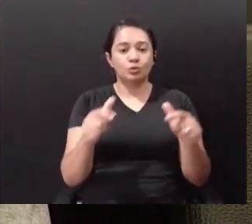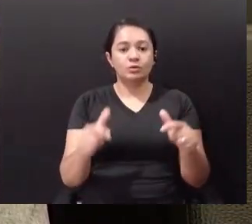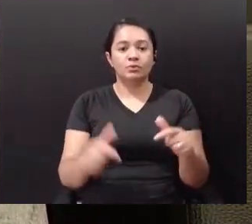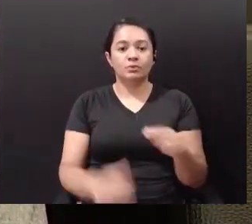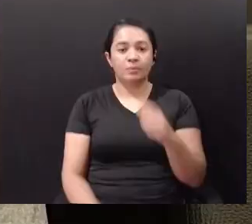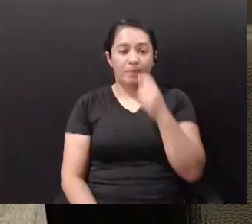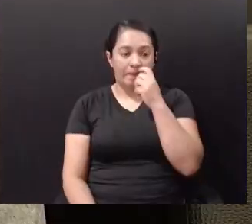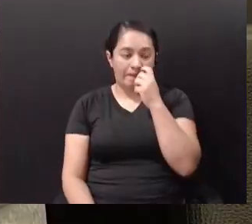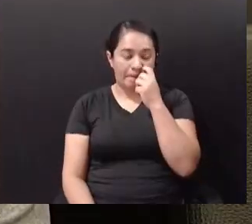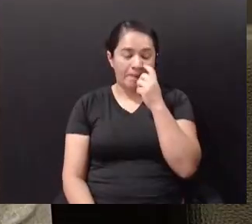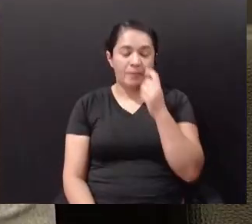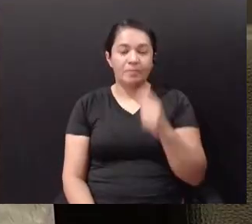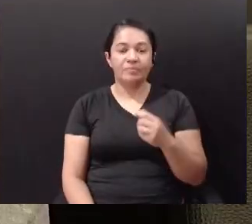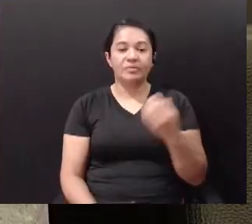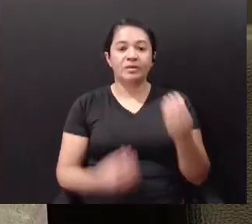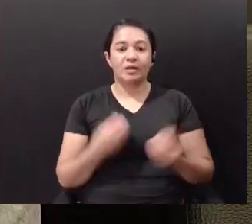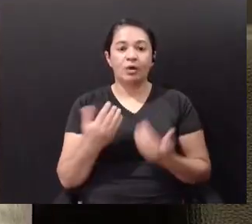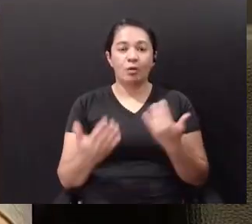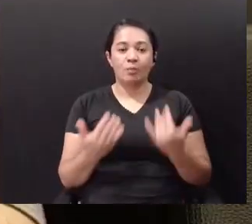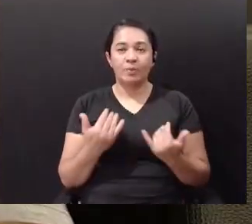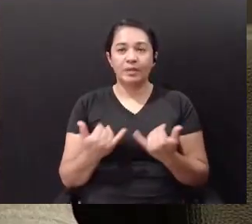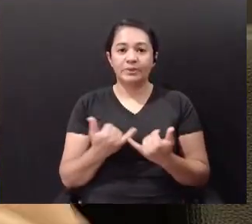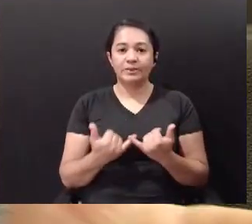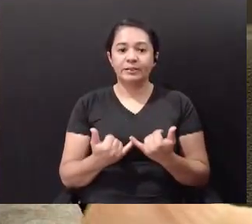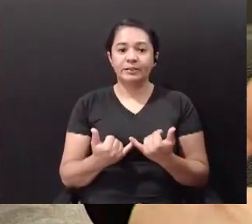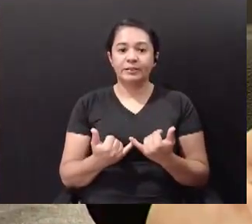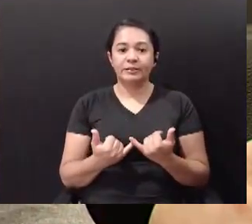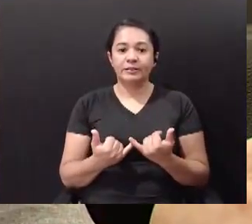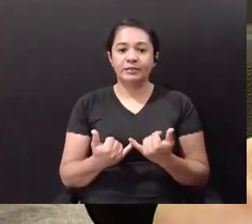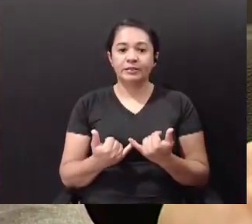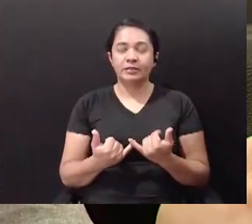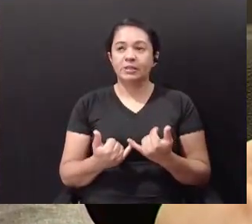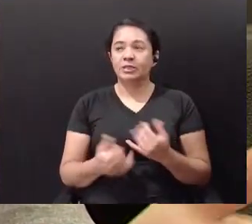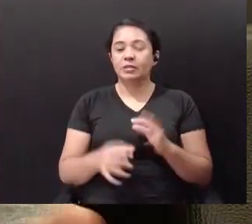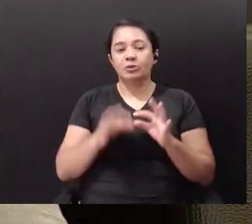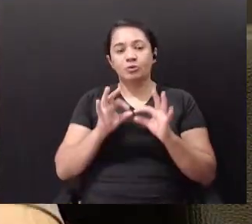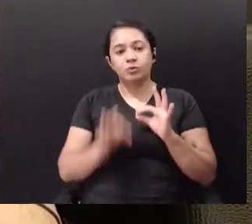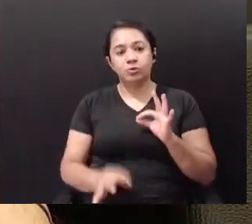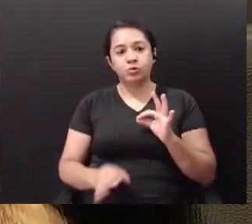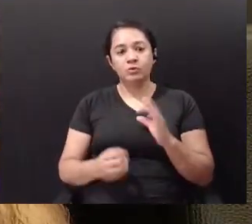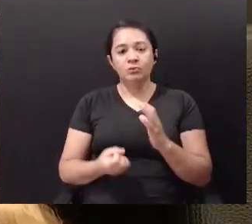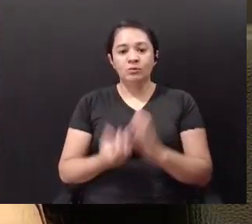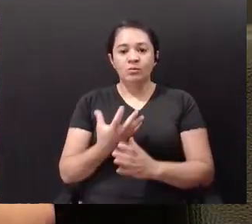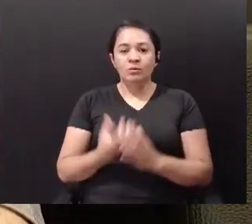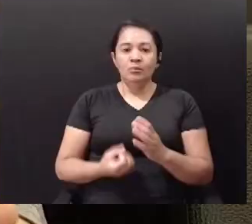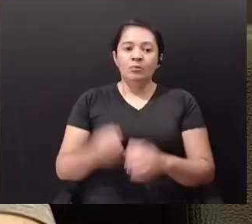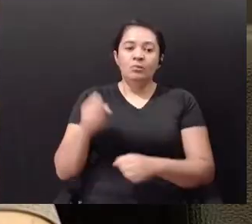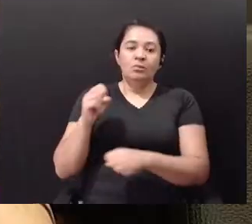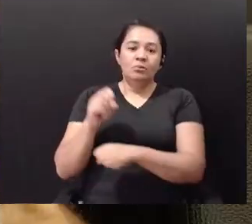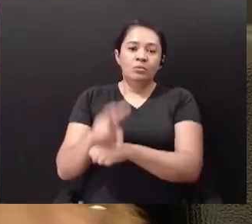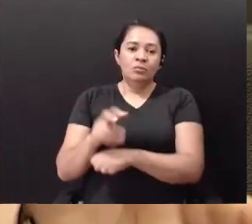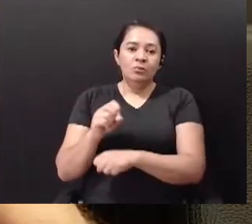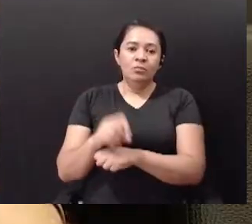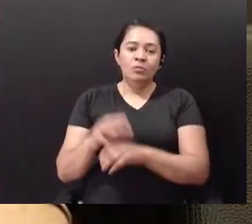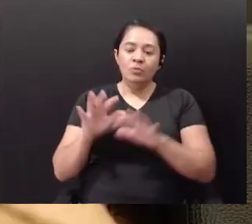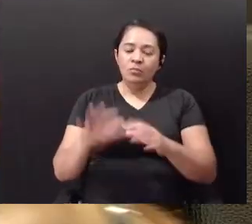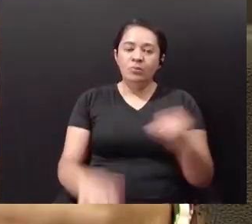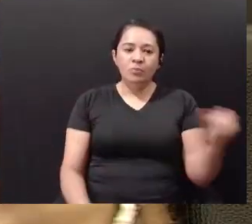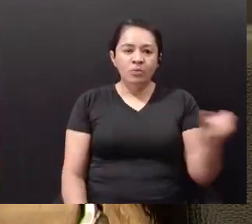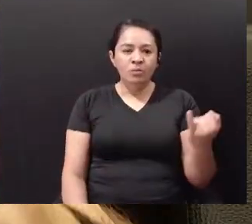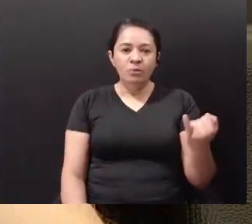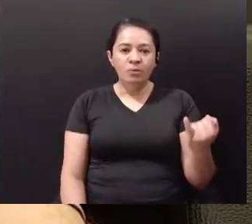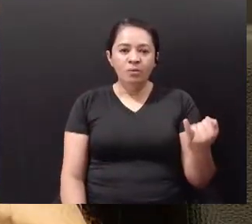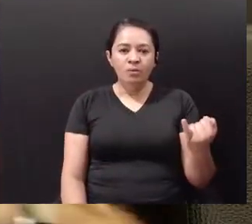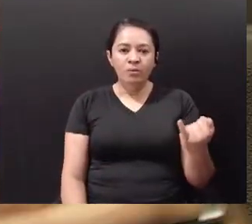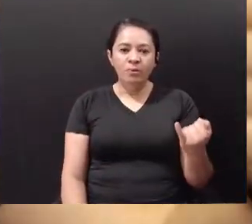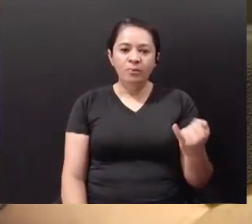como um argumento para que se crie, para que se tenha essa vaga, que olha a importância de se ter não só para a gente aqui